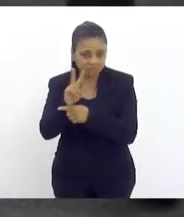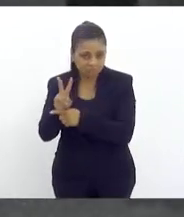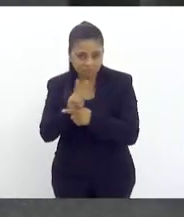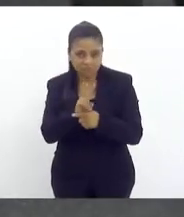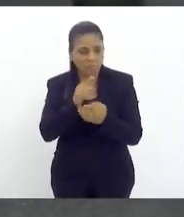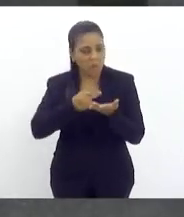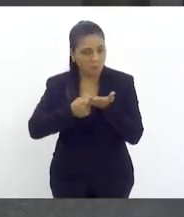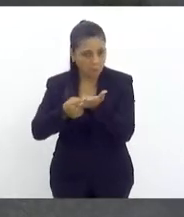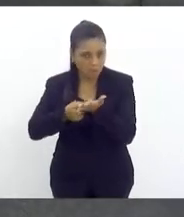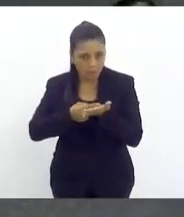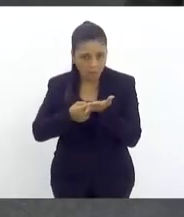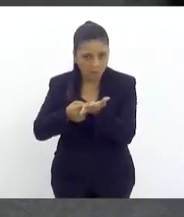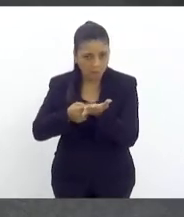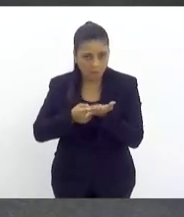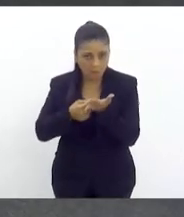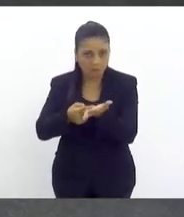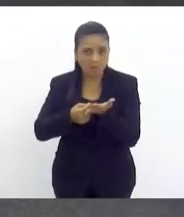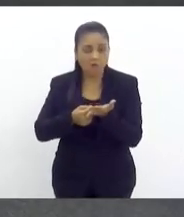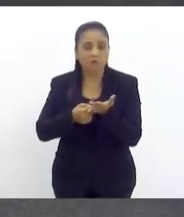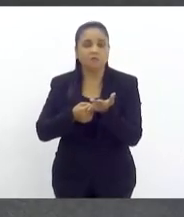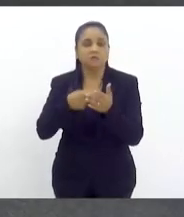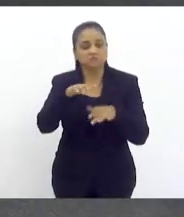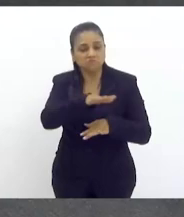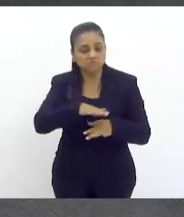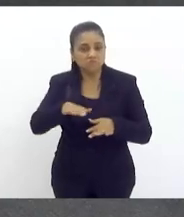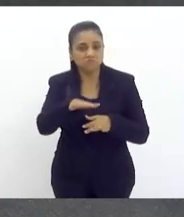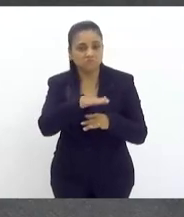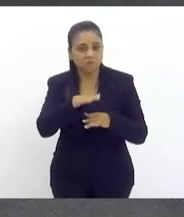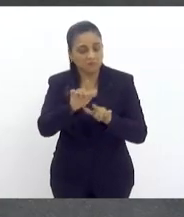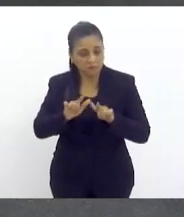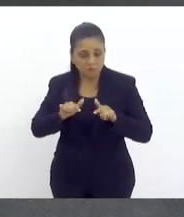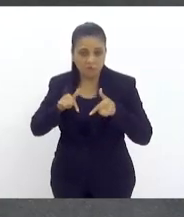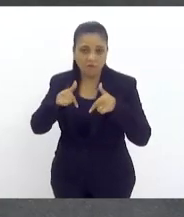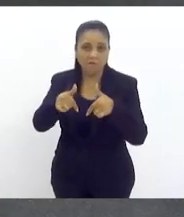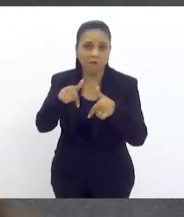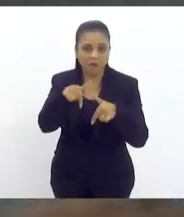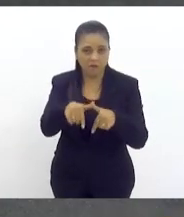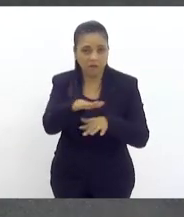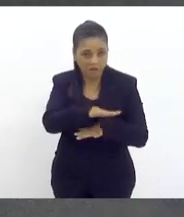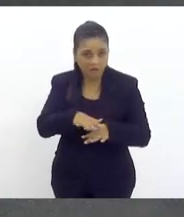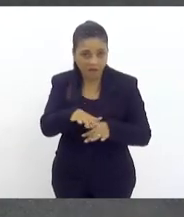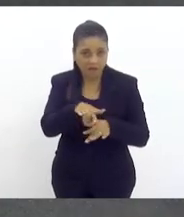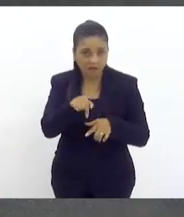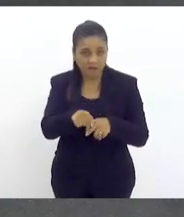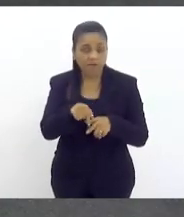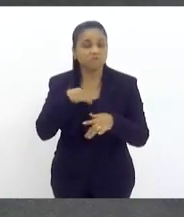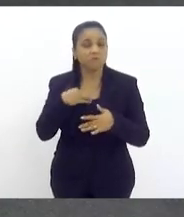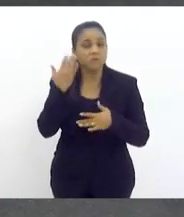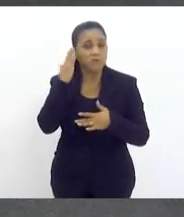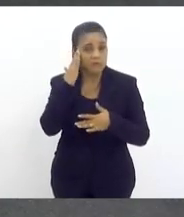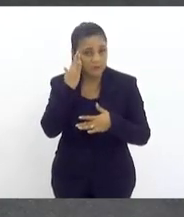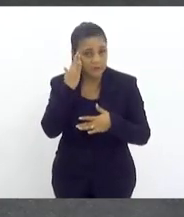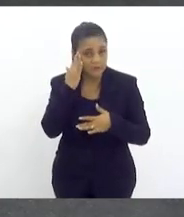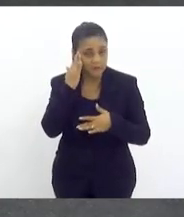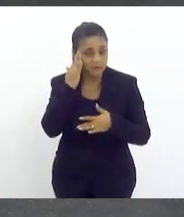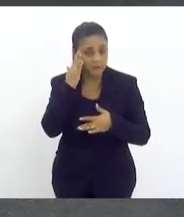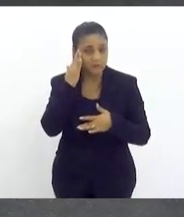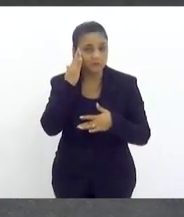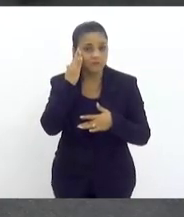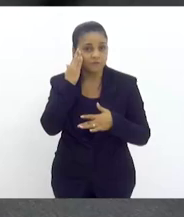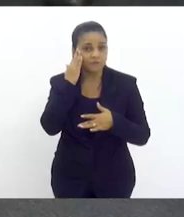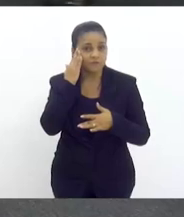reconhecendo esse espaço como espaço do contraditório e da produção de síntese, mas, sobretudo, porque, no nosso entendimento, além